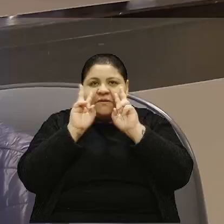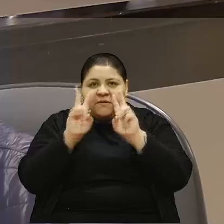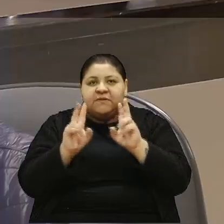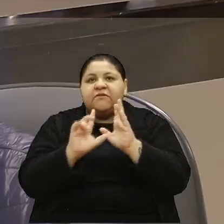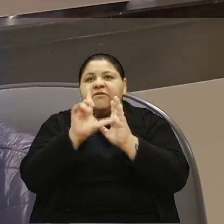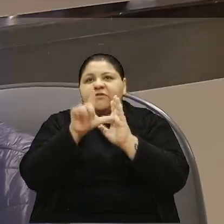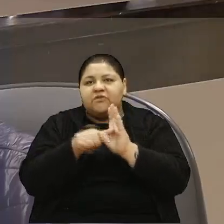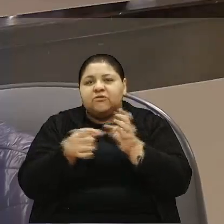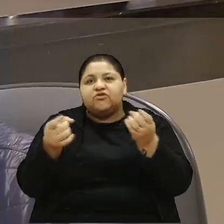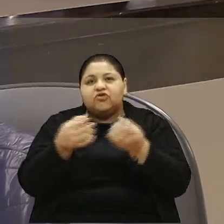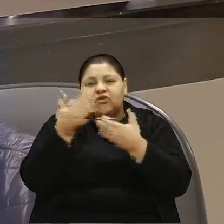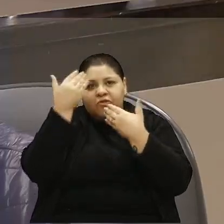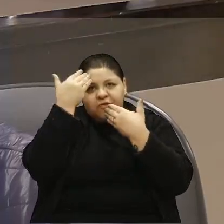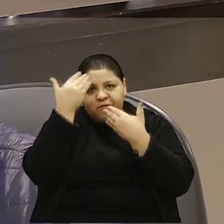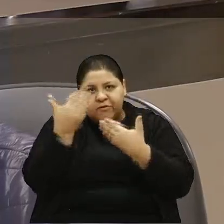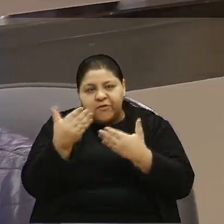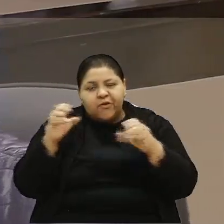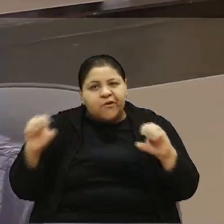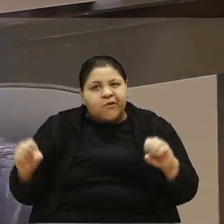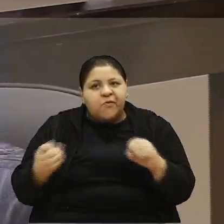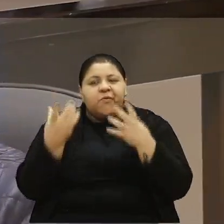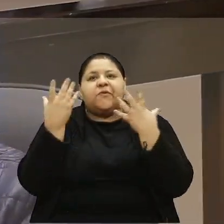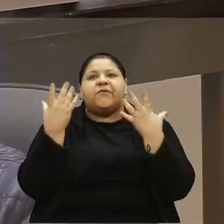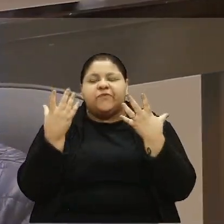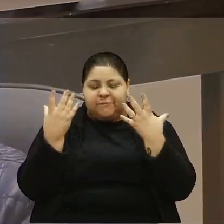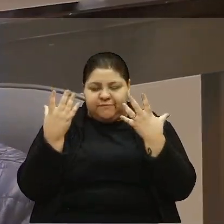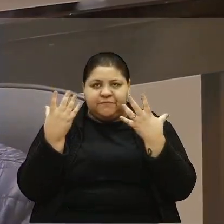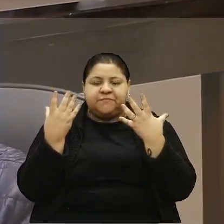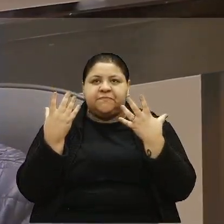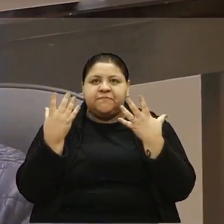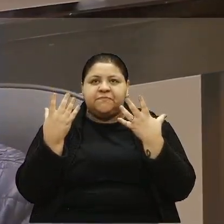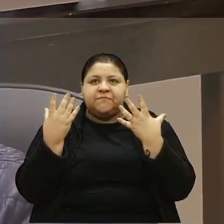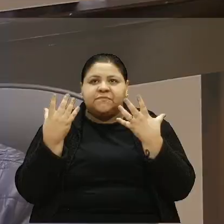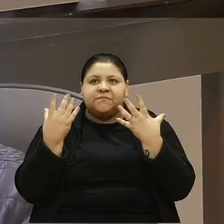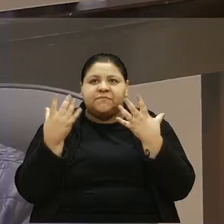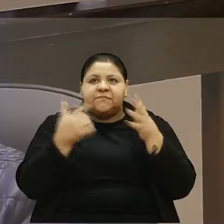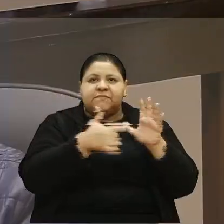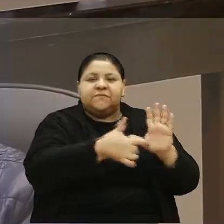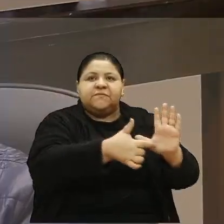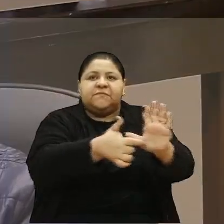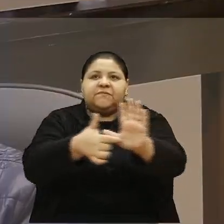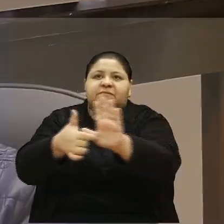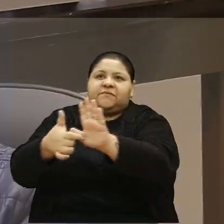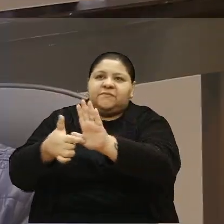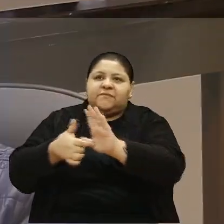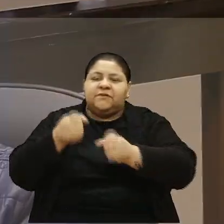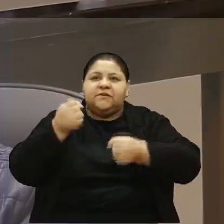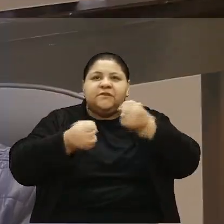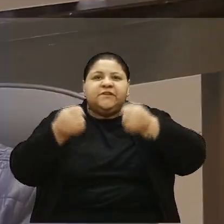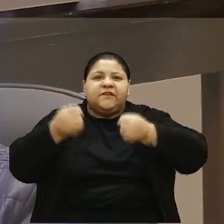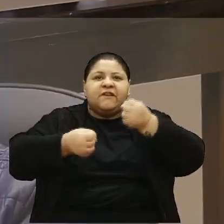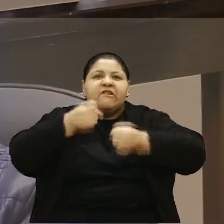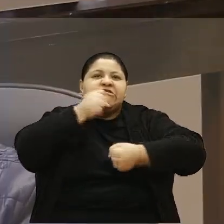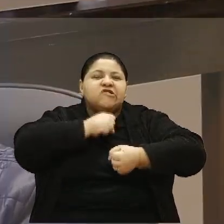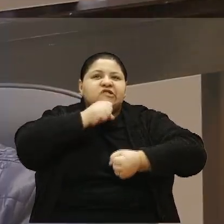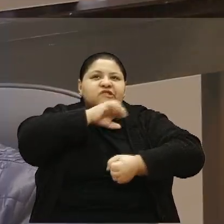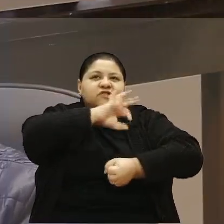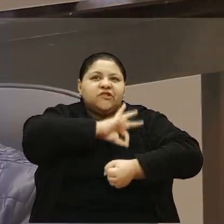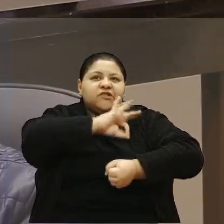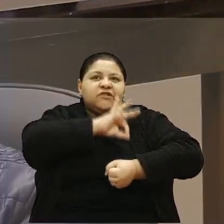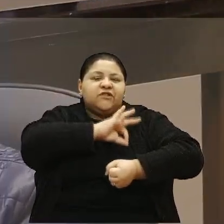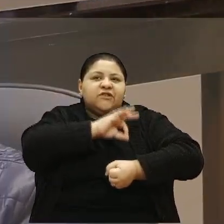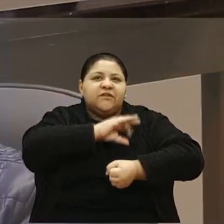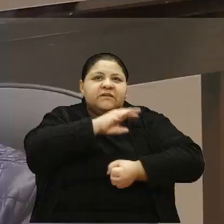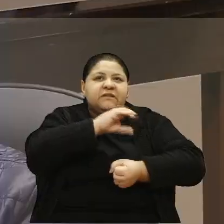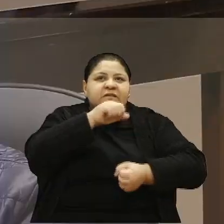depois. Só passando para agradecer o grande evento que foi ali a exposição de viaturas militares antigas, lá na Cantina